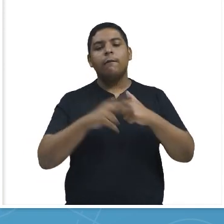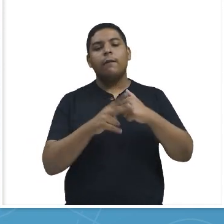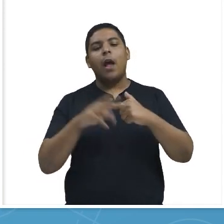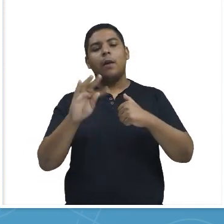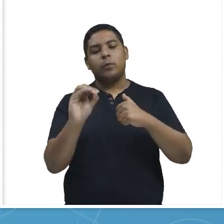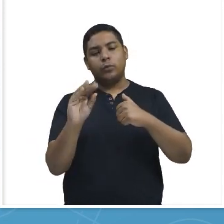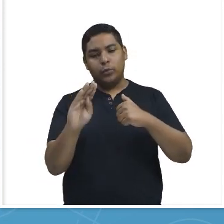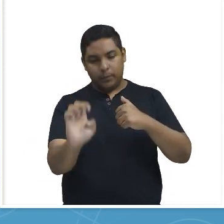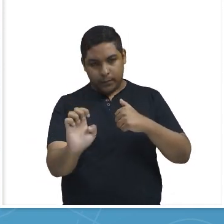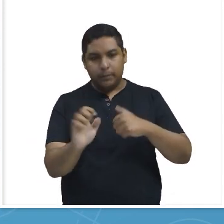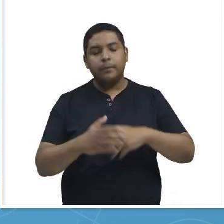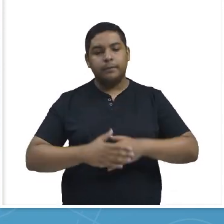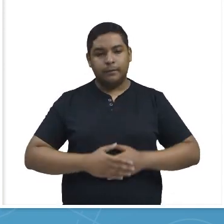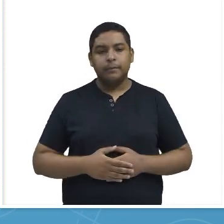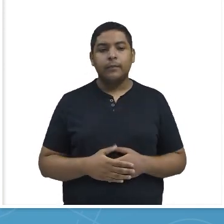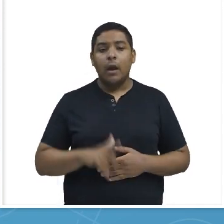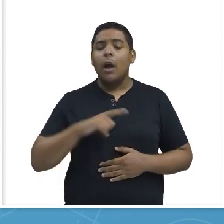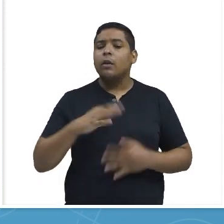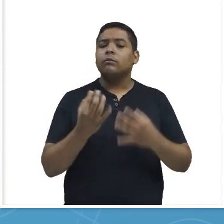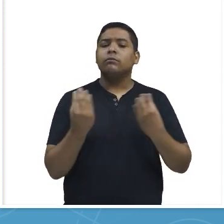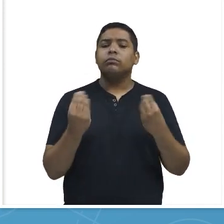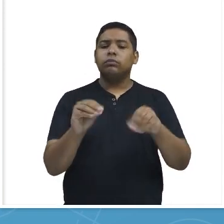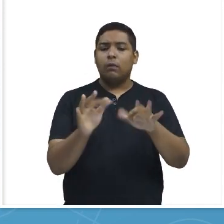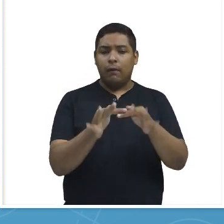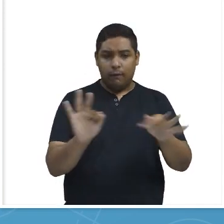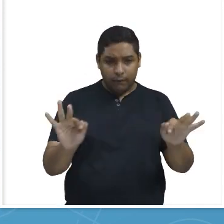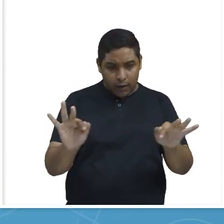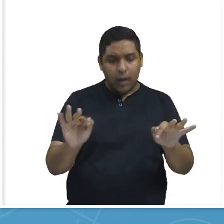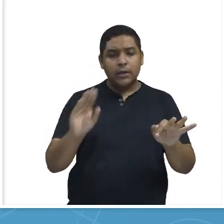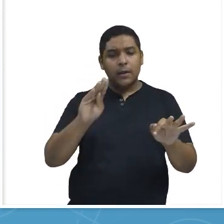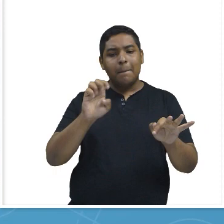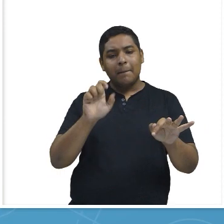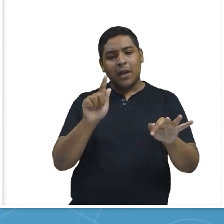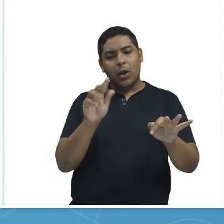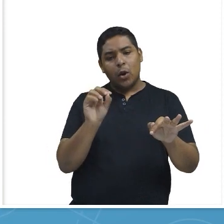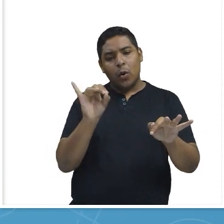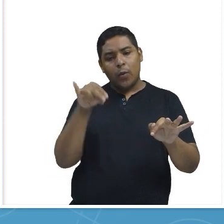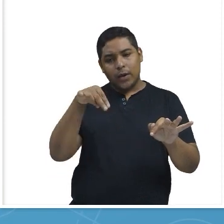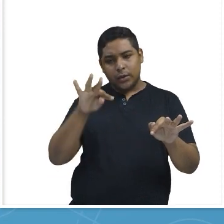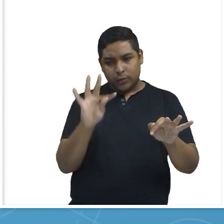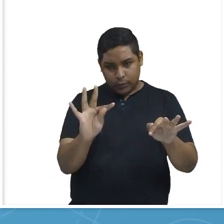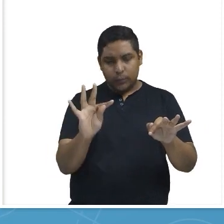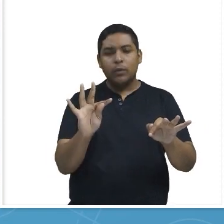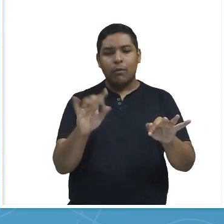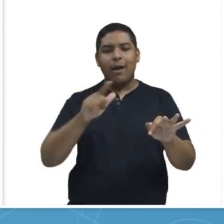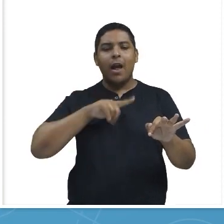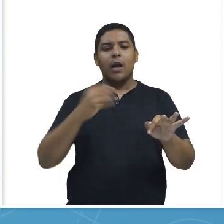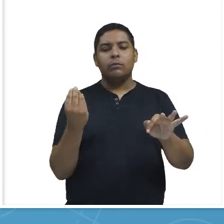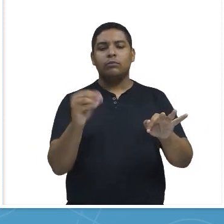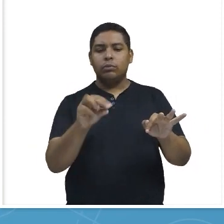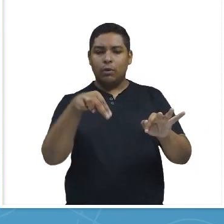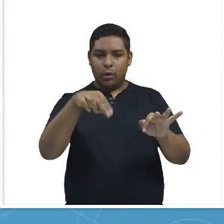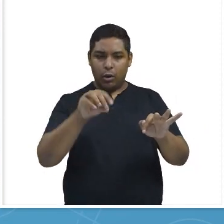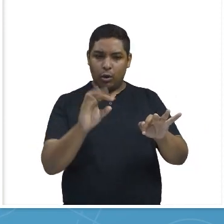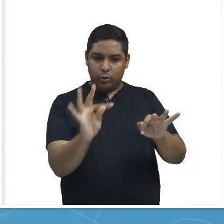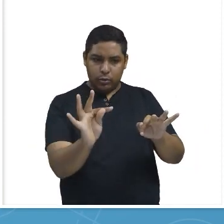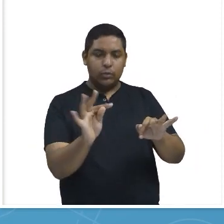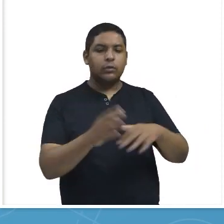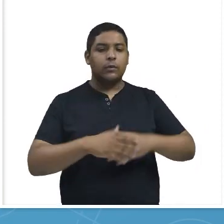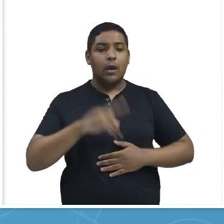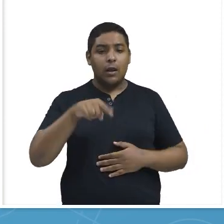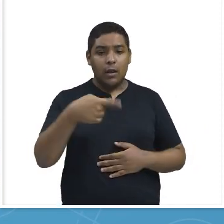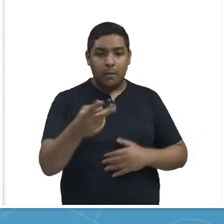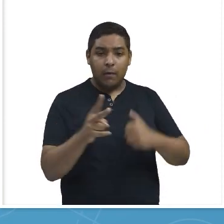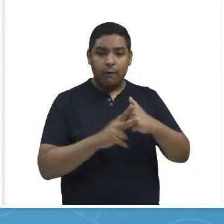você escreve a sua frase, não é? Com o be going to, esse not vai ter que aparecer aqui, ó, logo depois do